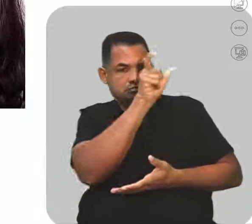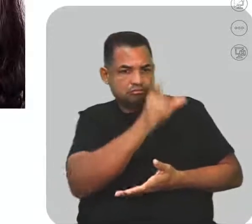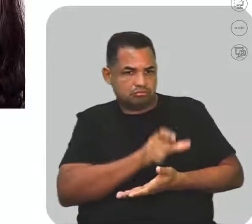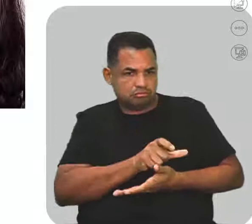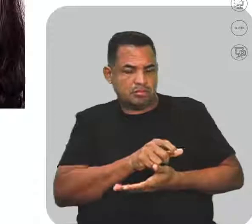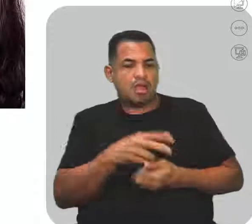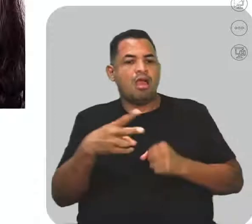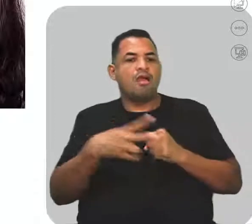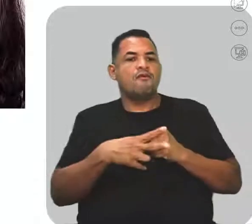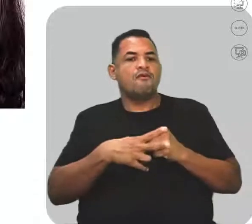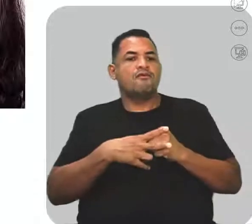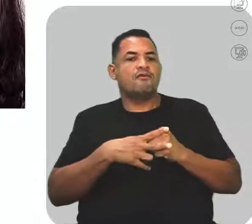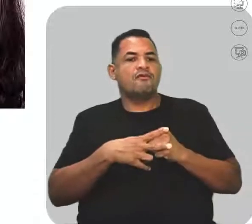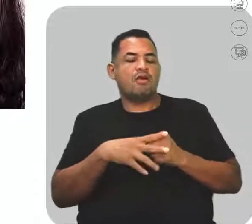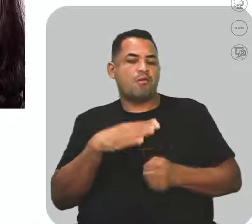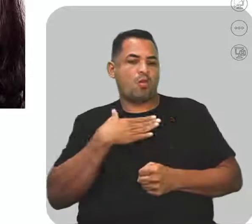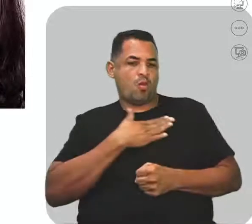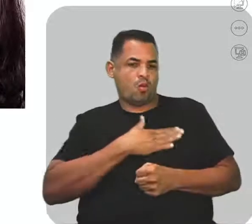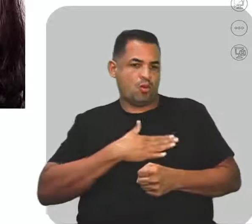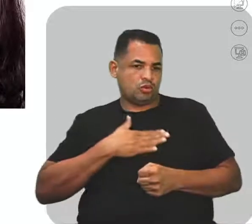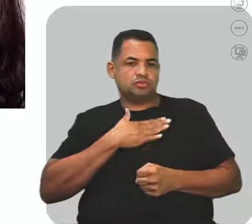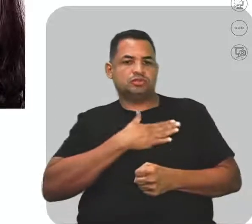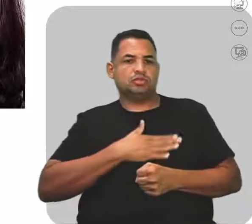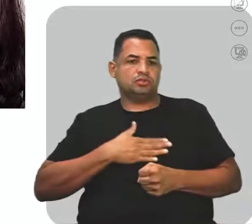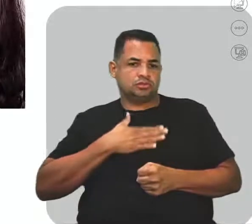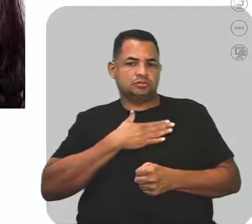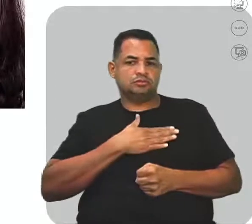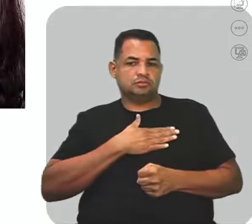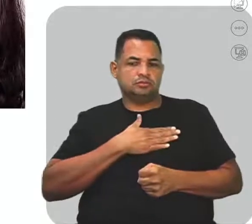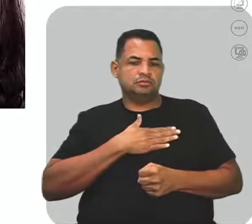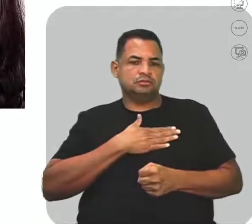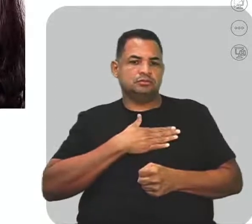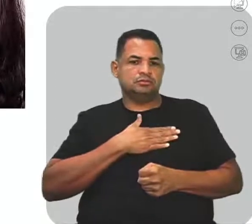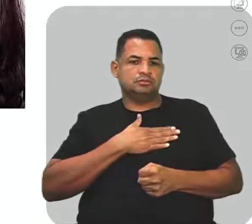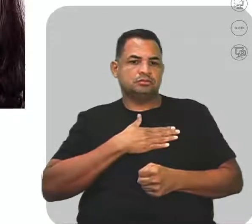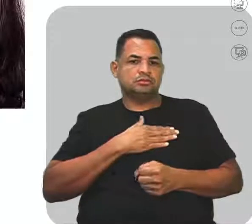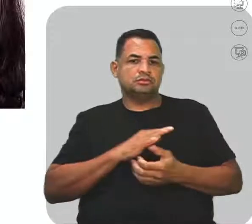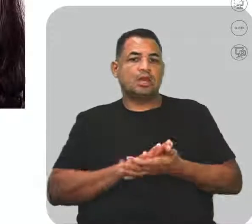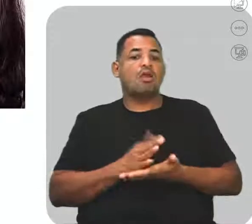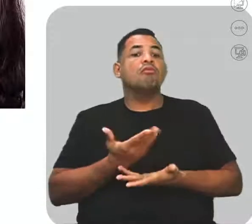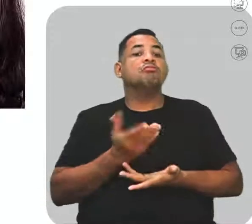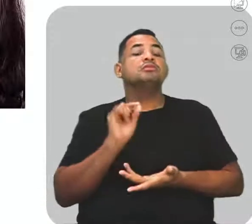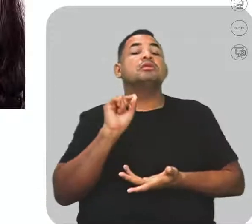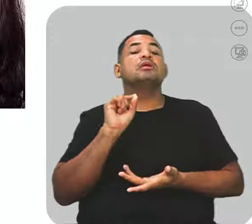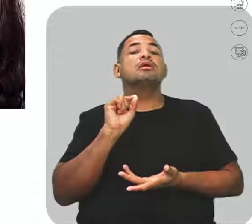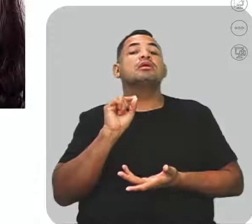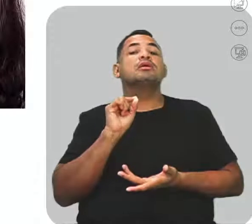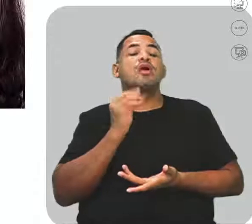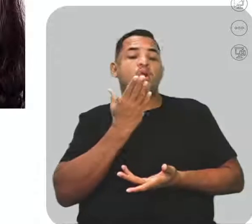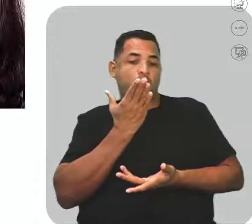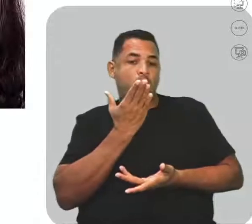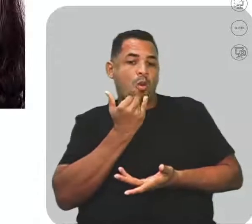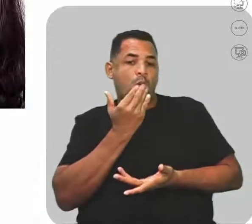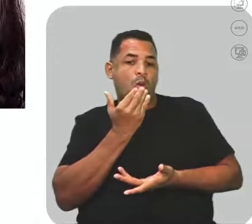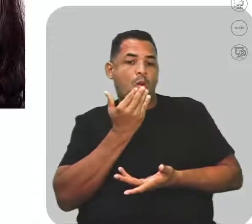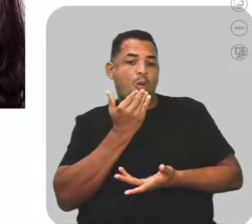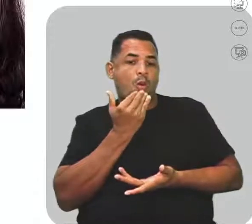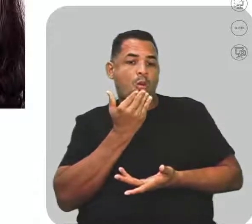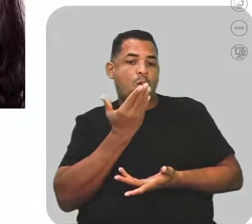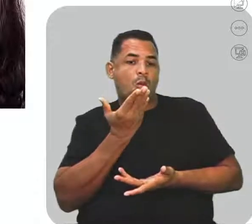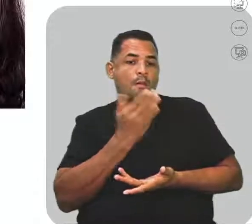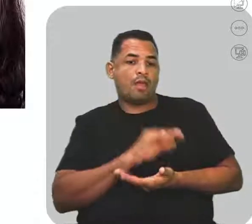nosso verbo aqui é gosta, né, do verbo gostar. Ana gosta de quê? Gosta